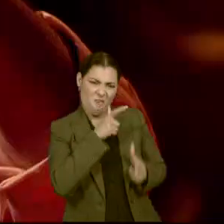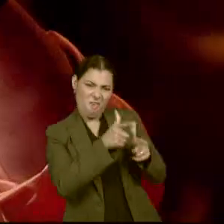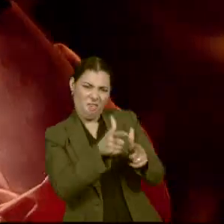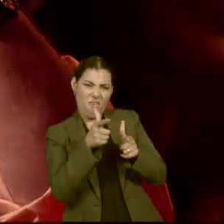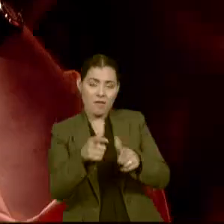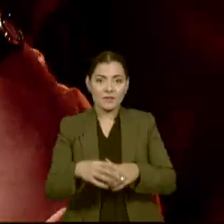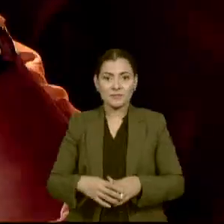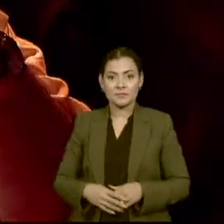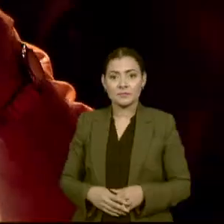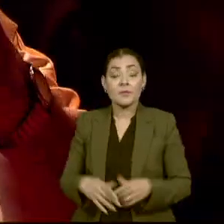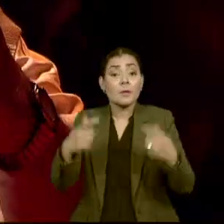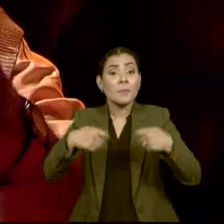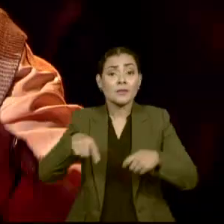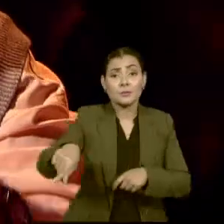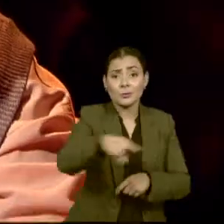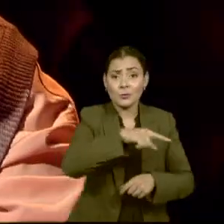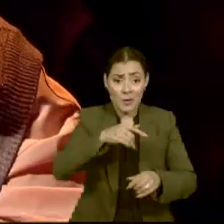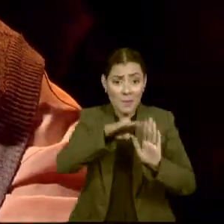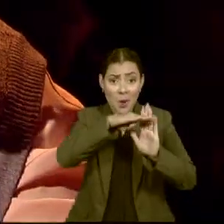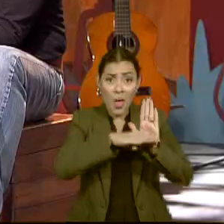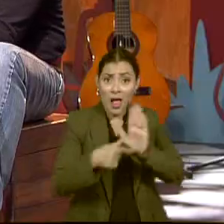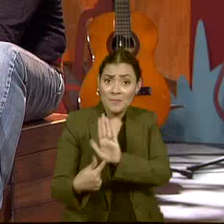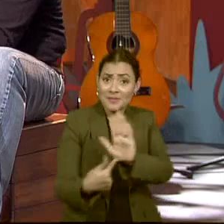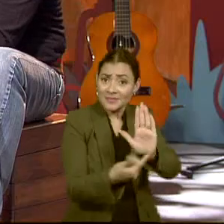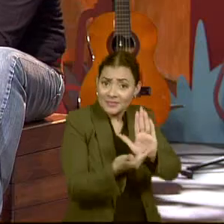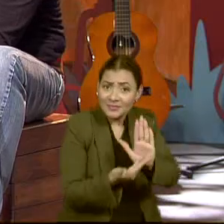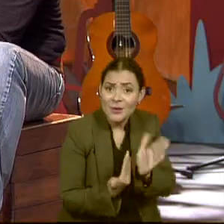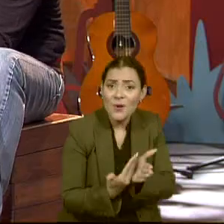Precisa um gemido grego para começar esse programa.